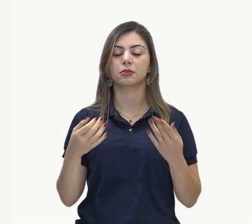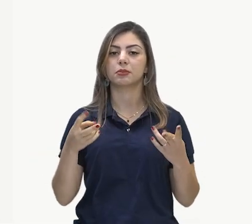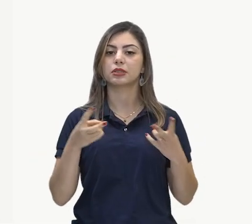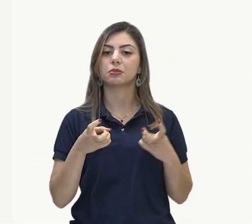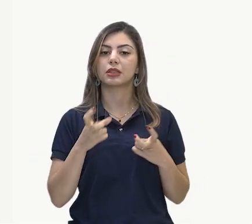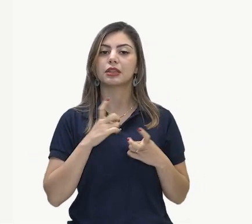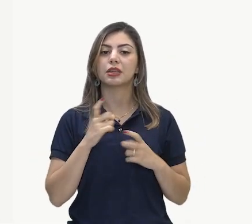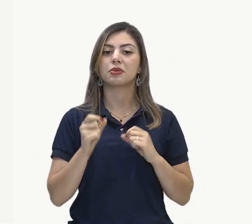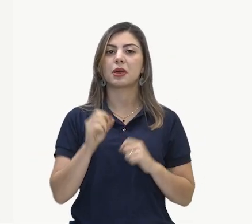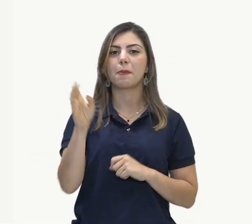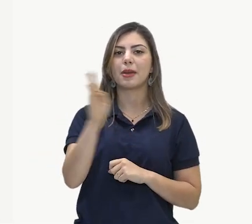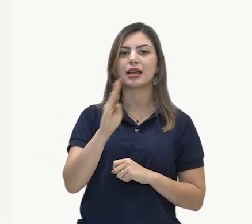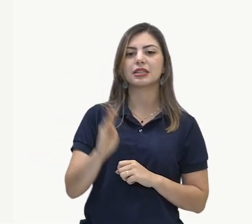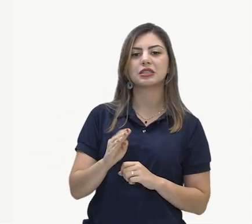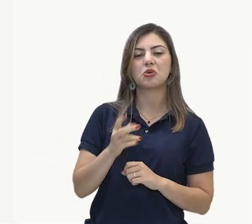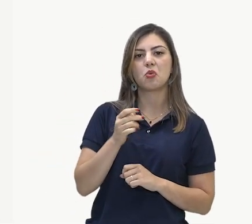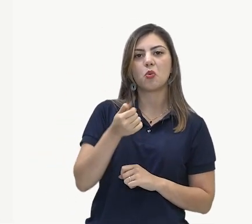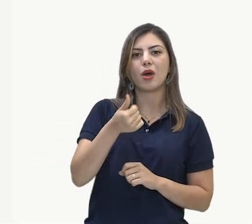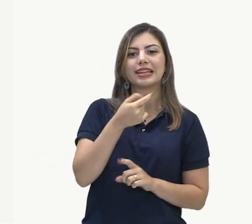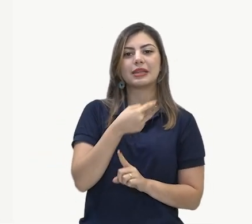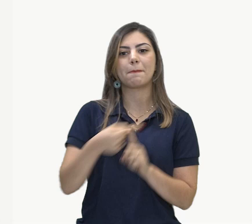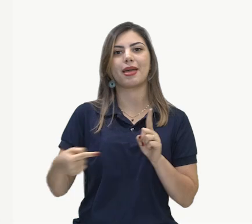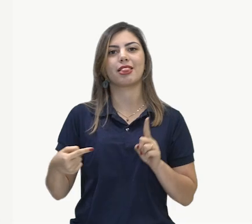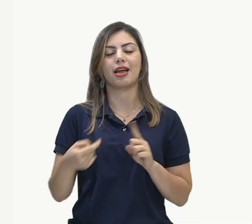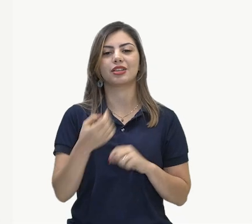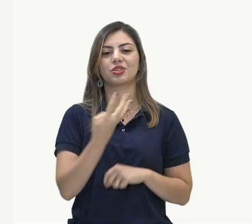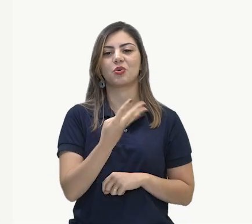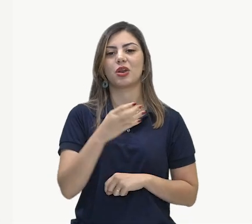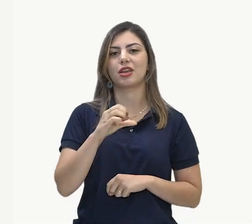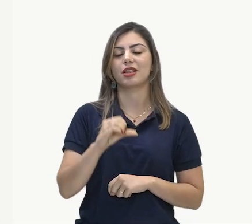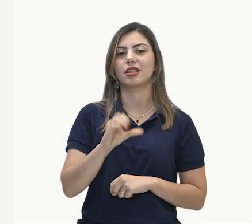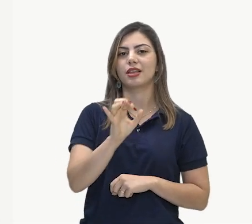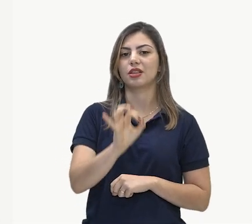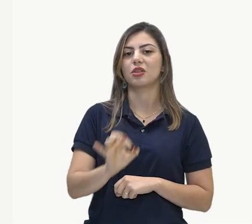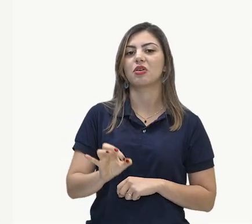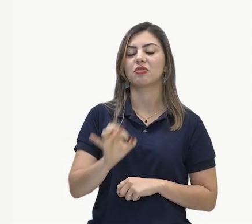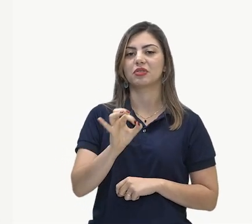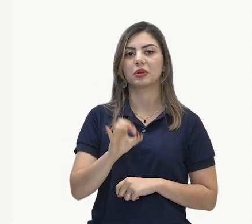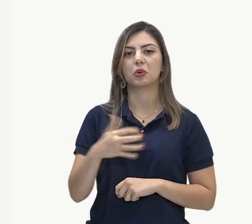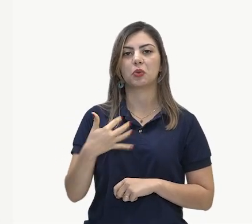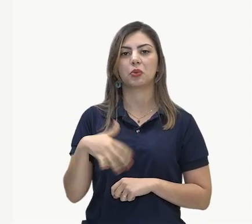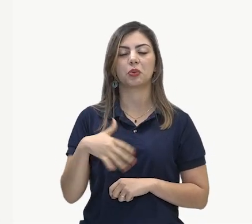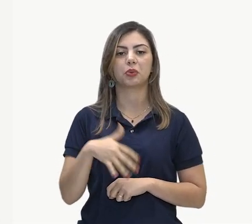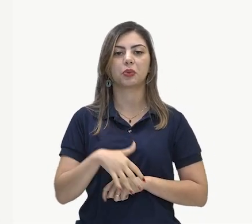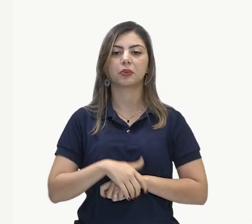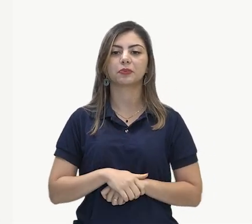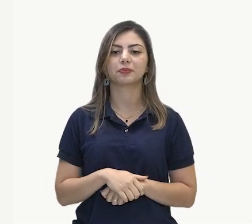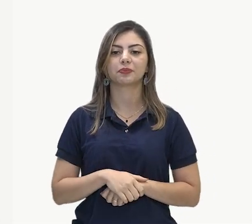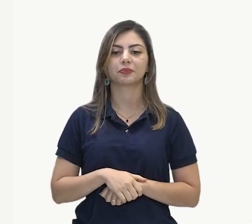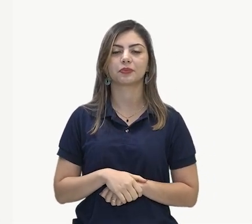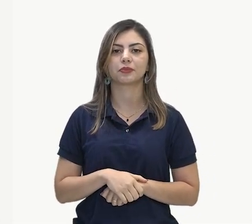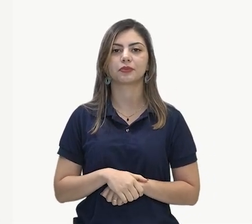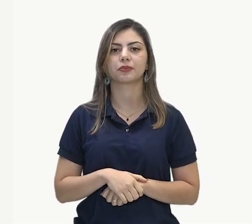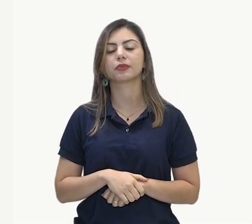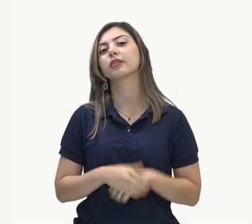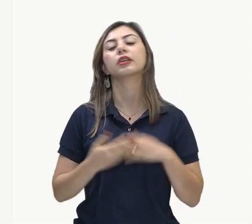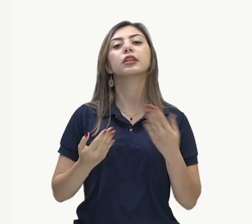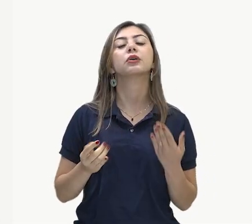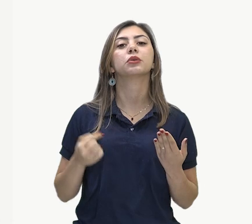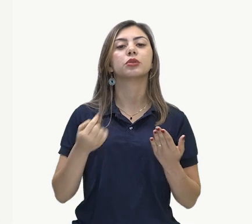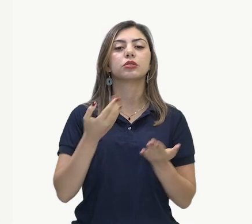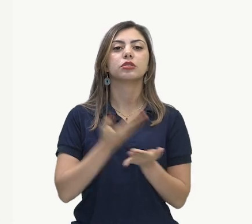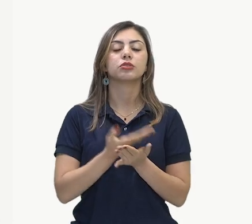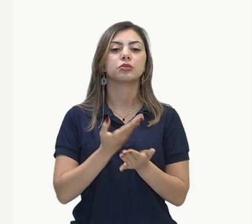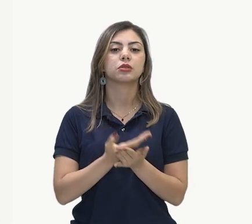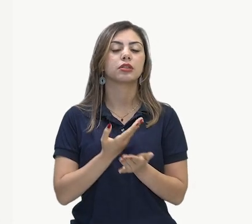ver, praticamente metade do nosso território, 49% do território brasileiro. E ainda a gente verifica